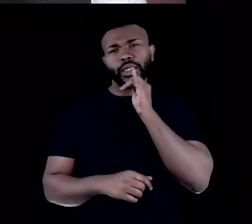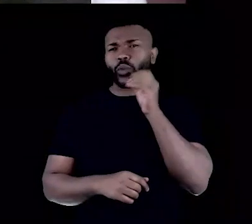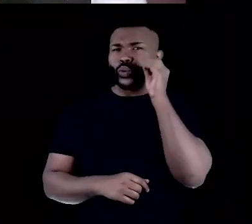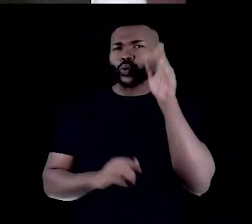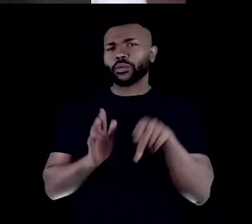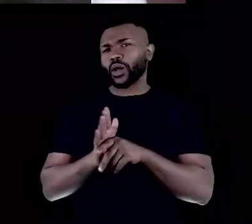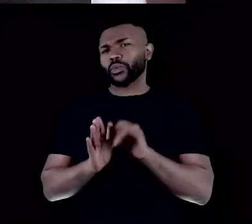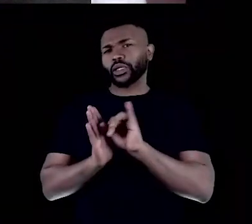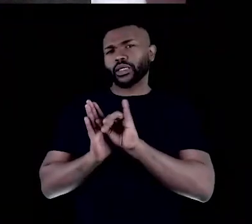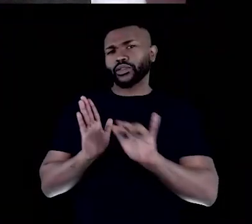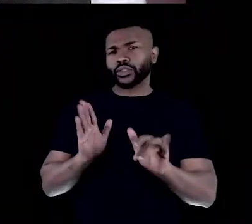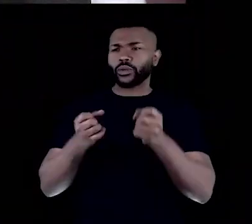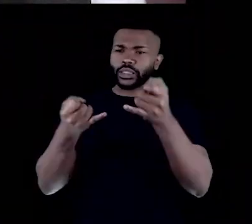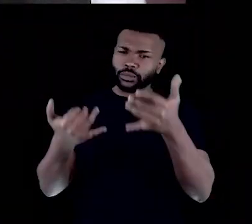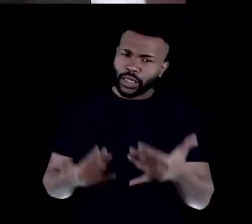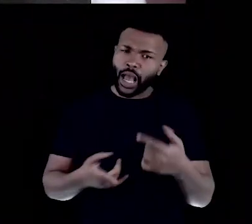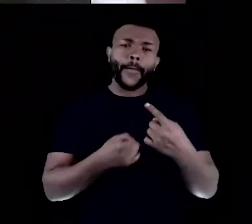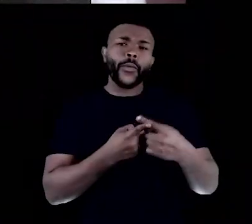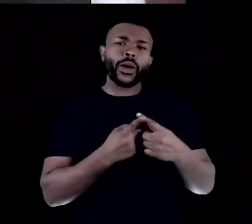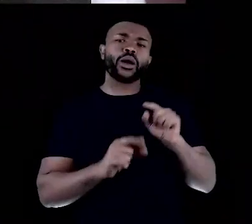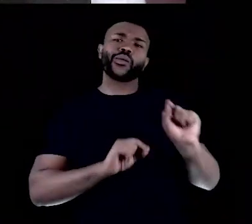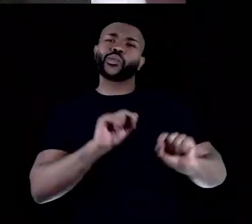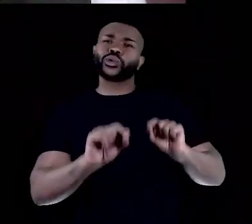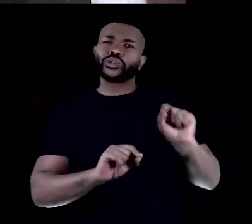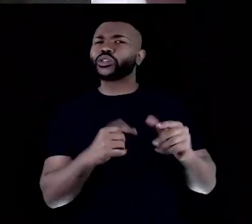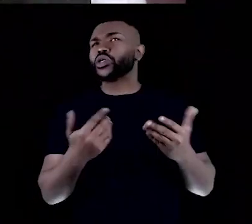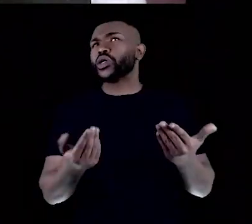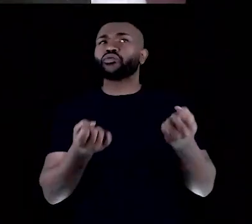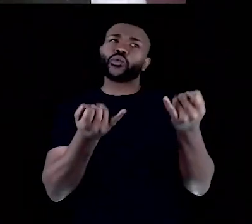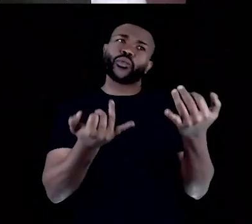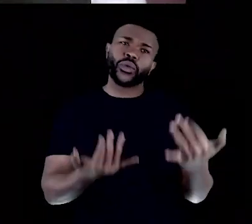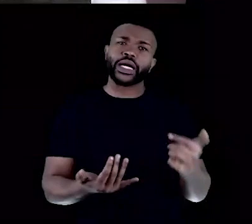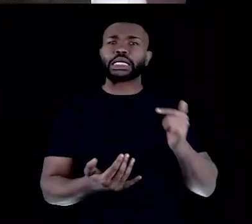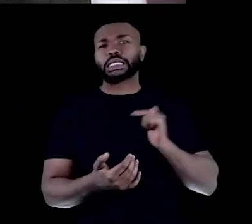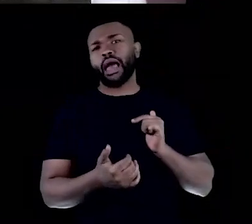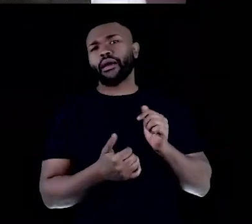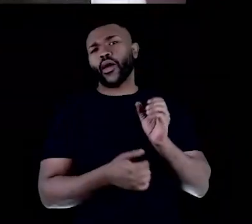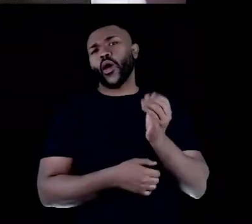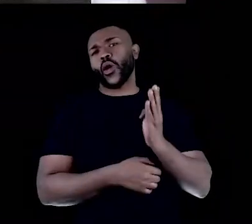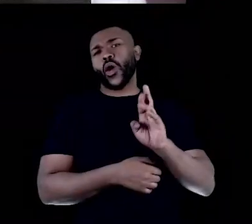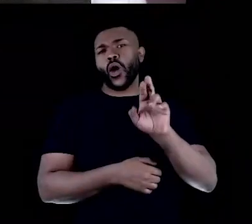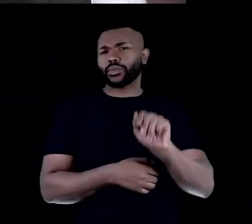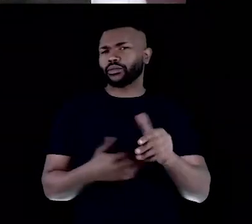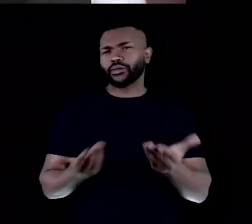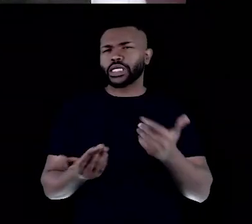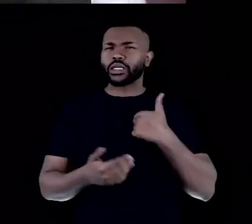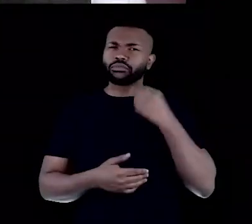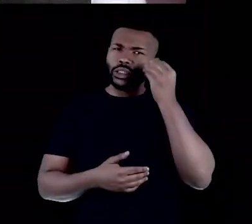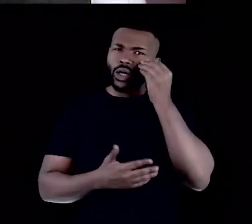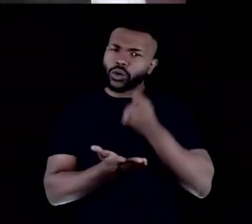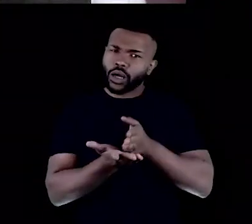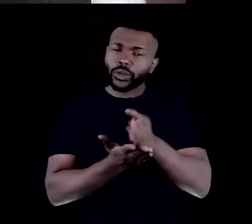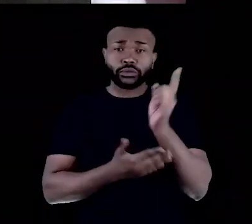né? Assim, para você fazer uma obra, você precisa justificar a existência dela. Qual o problema do mundo ela está existindo, ela está solucionando. E eu estou